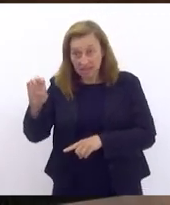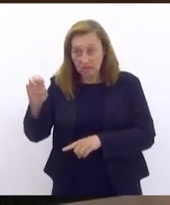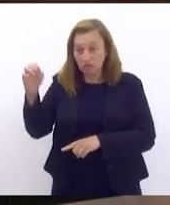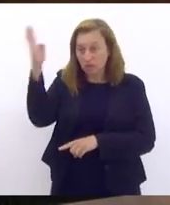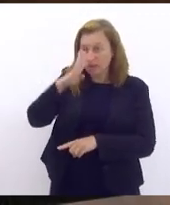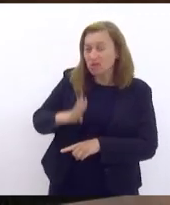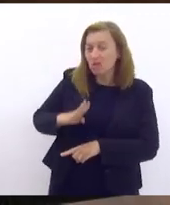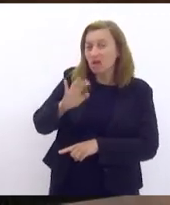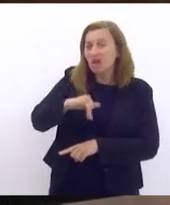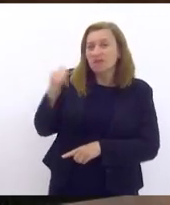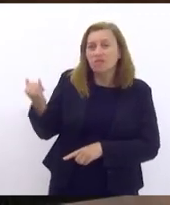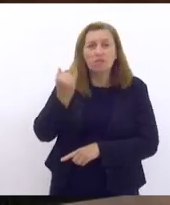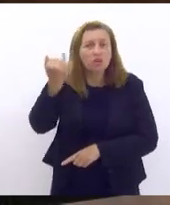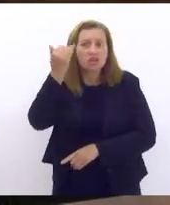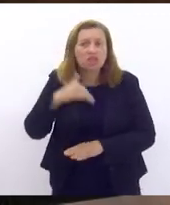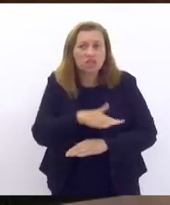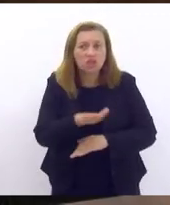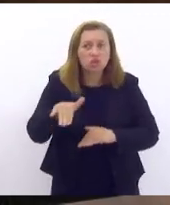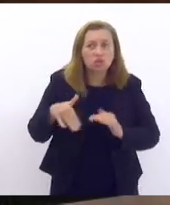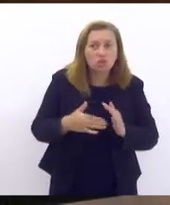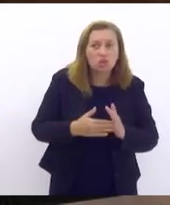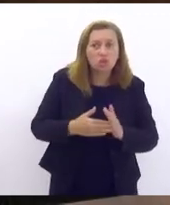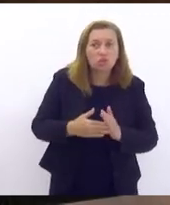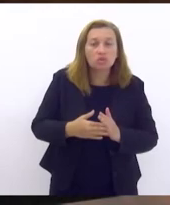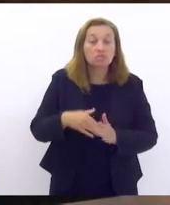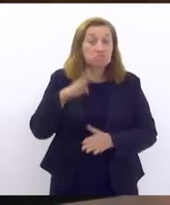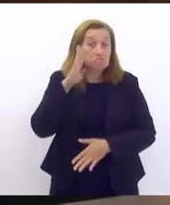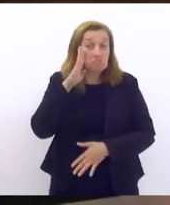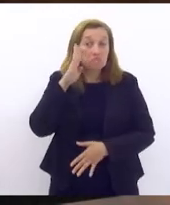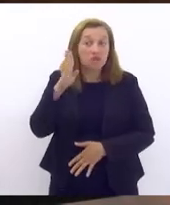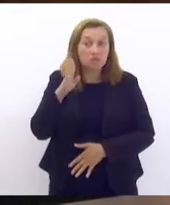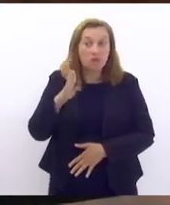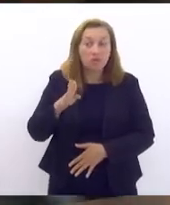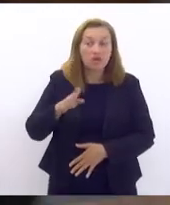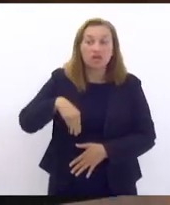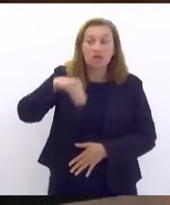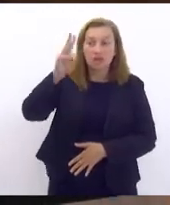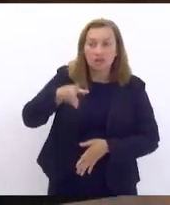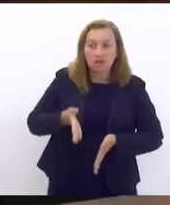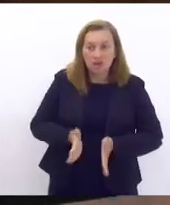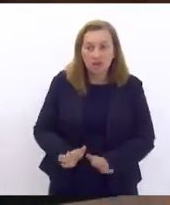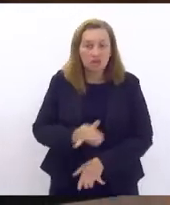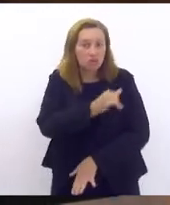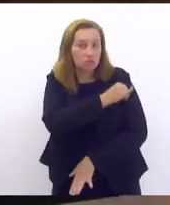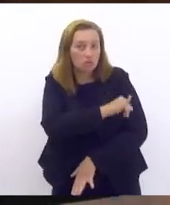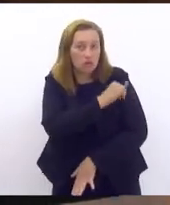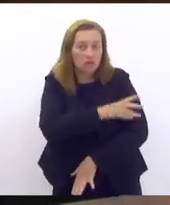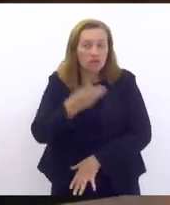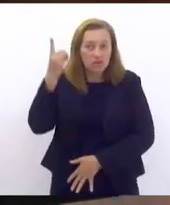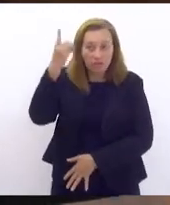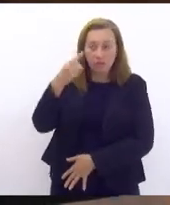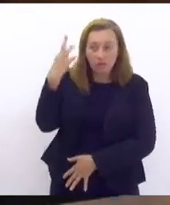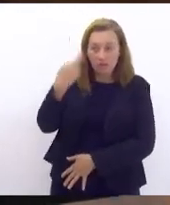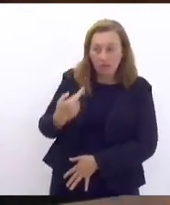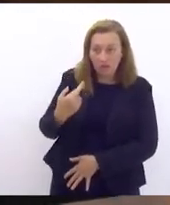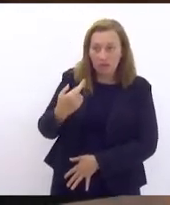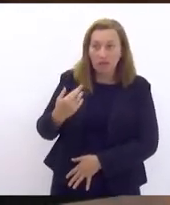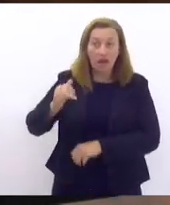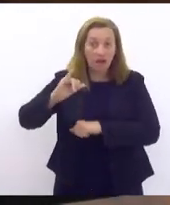que todos aqueles, principalmente cariocas, deputada Renata Souza, nascidos na